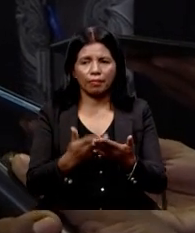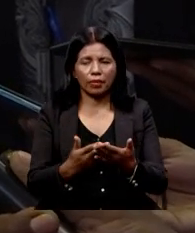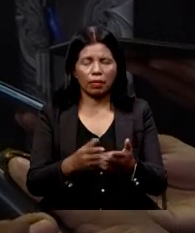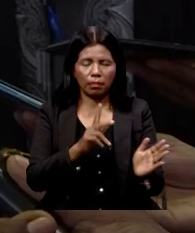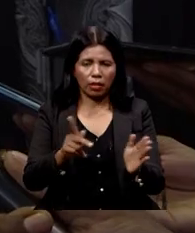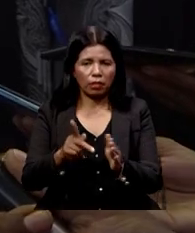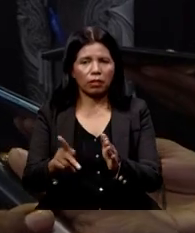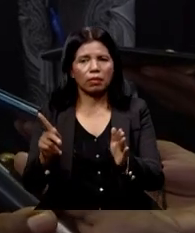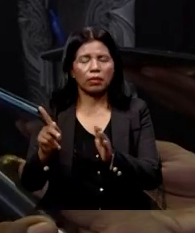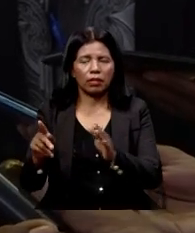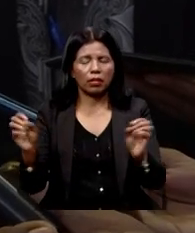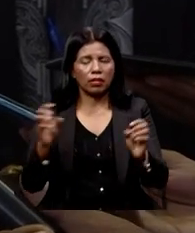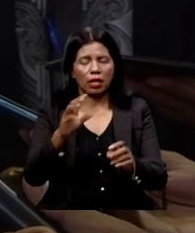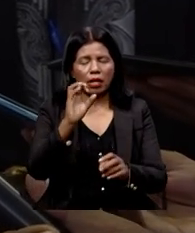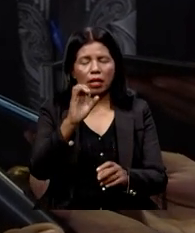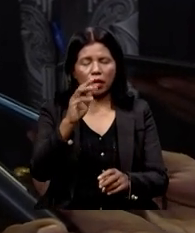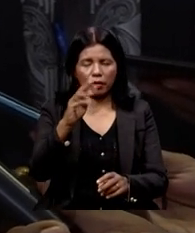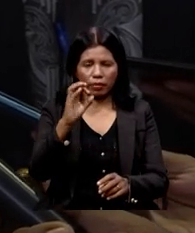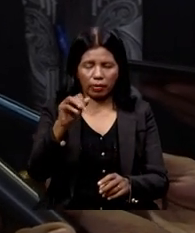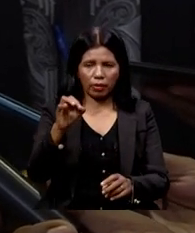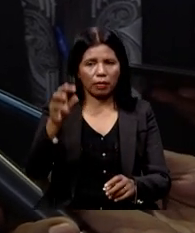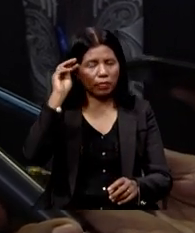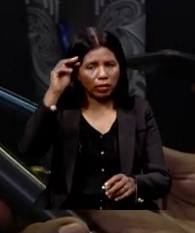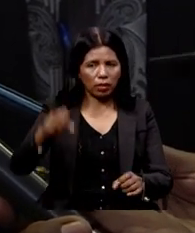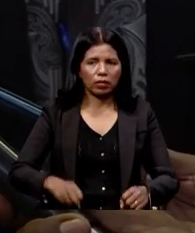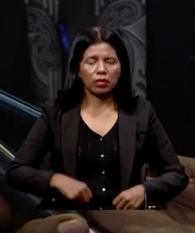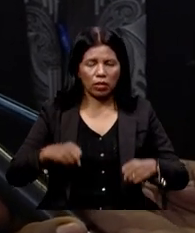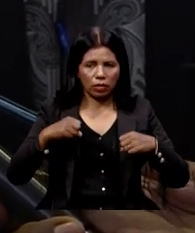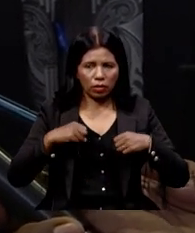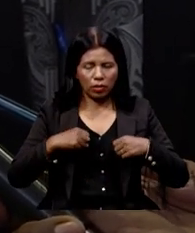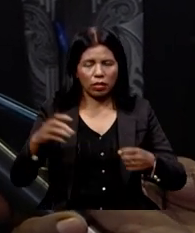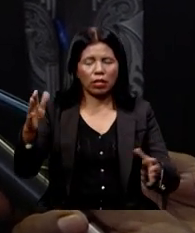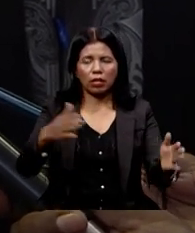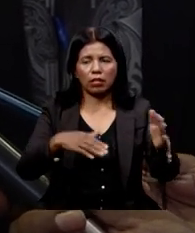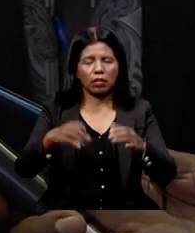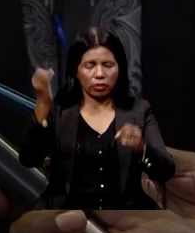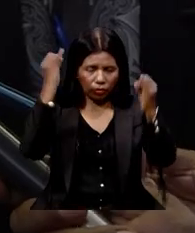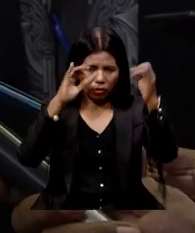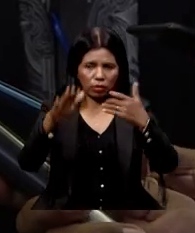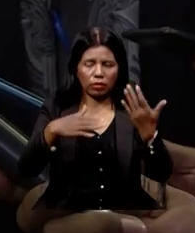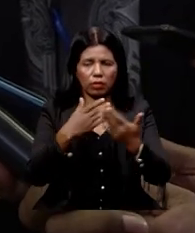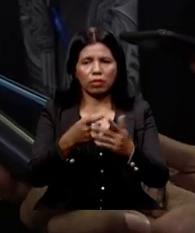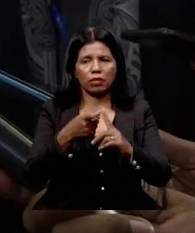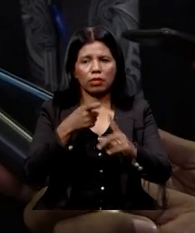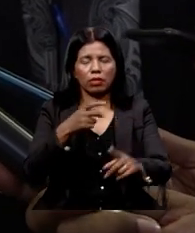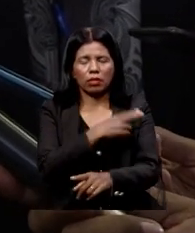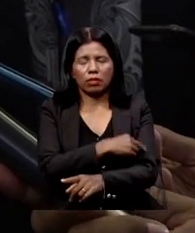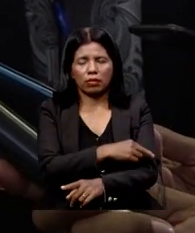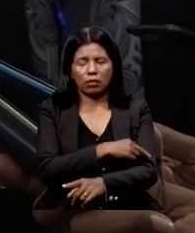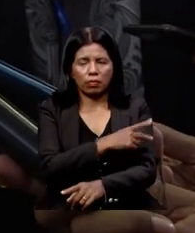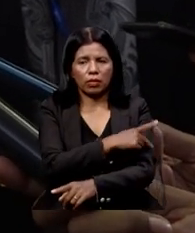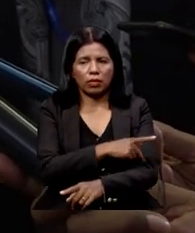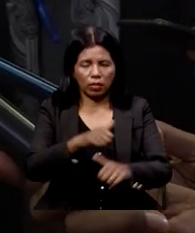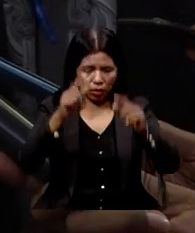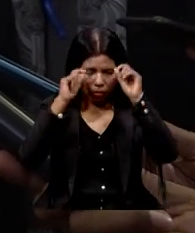né los FP mahalo plano né Ministério da Saúde nia acumula informação ho si centro de saúde posto de saúde